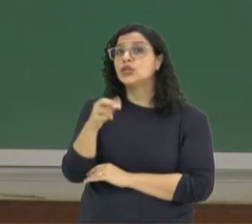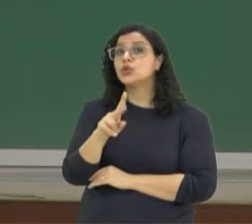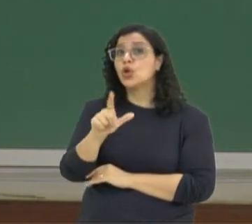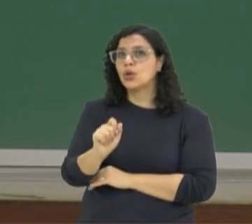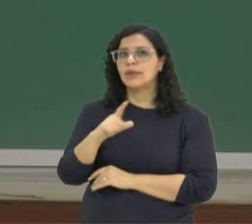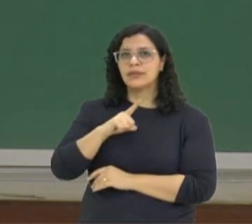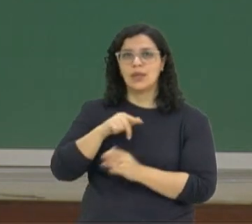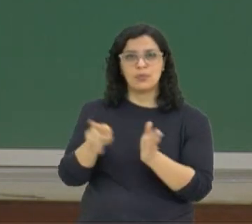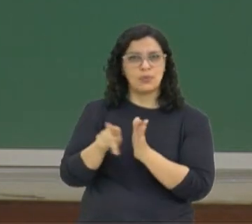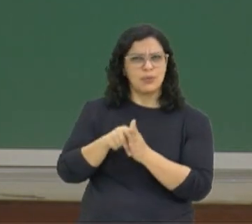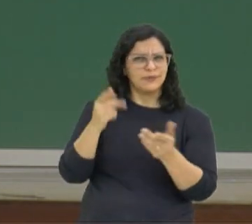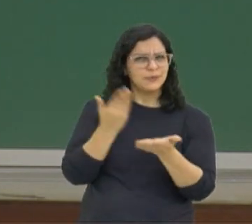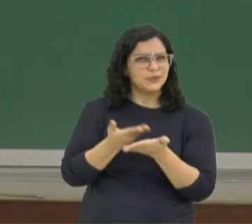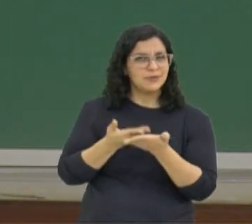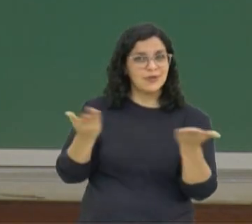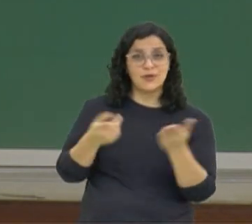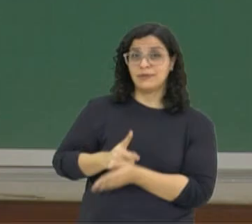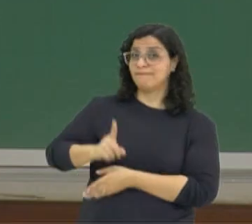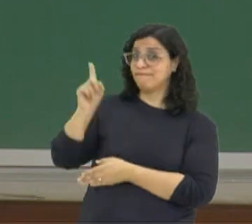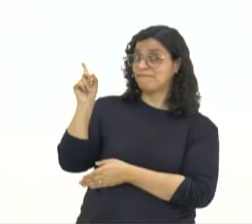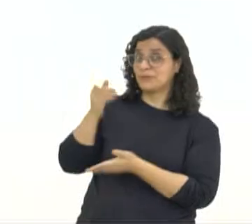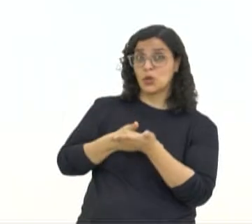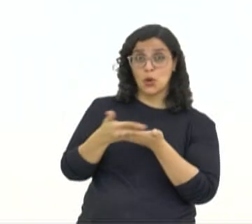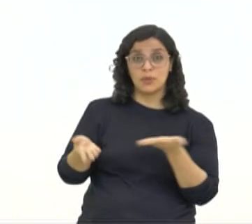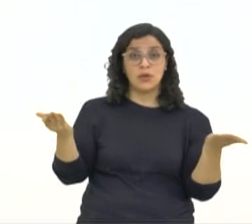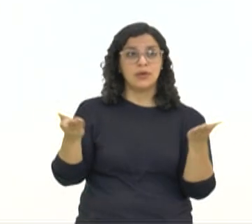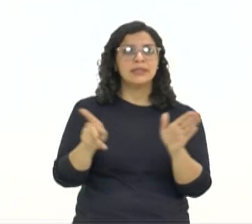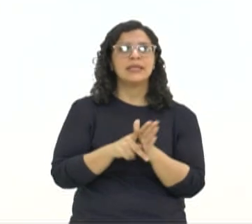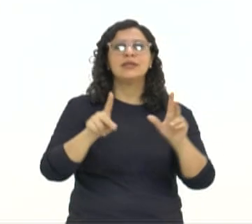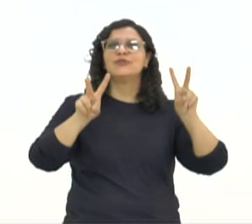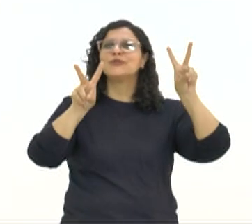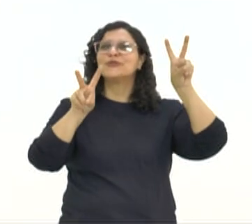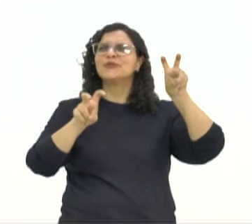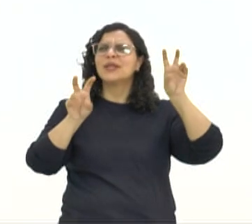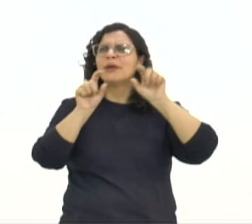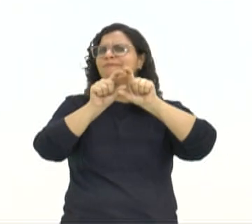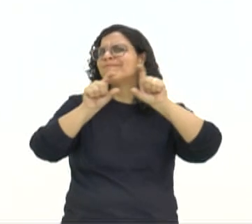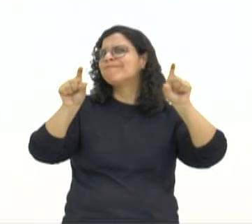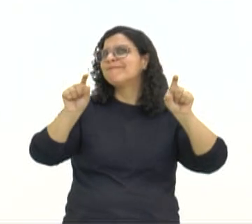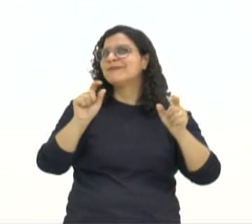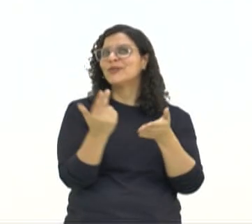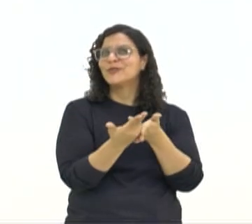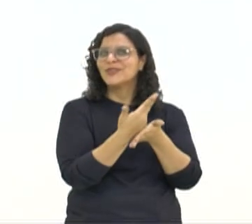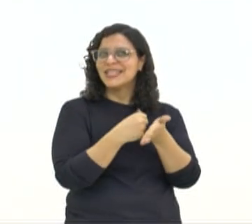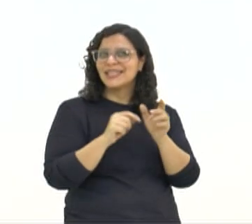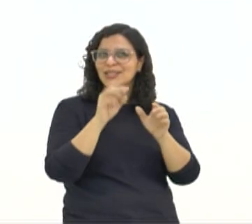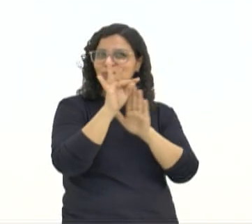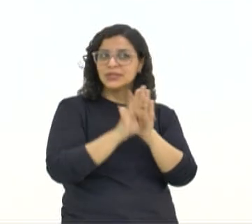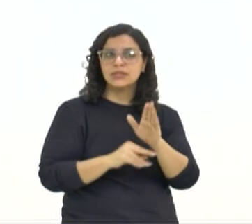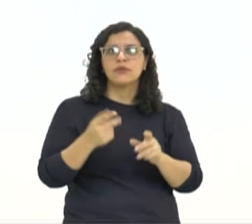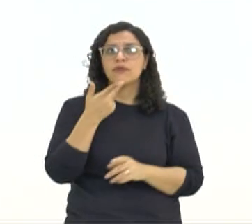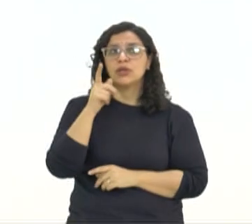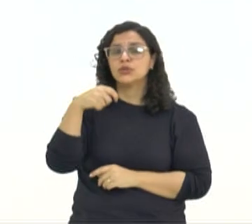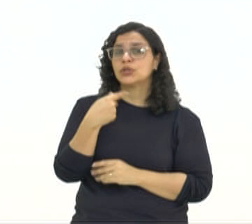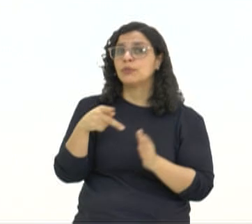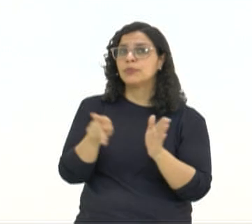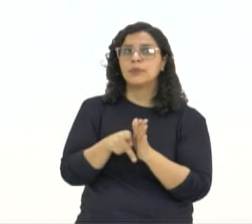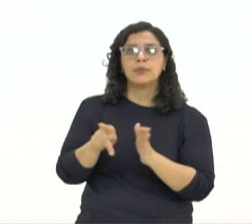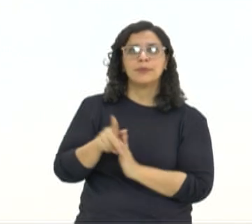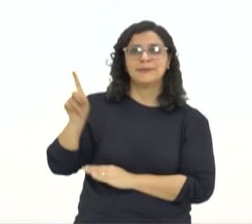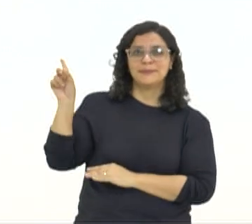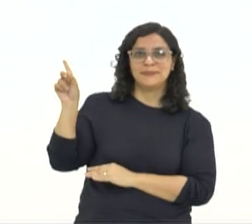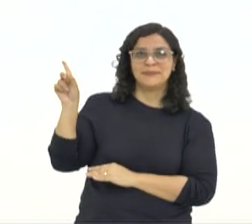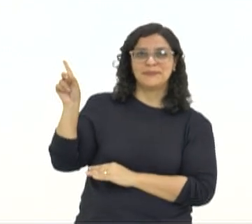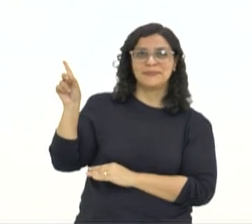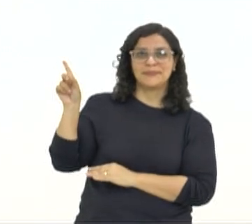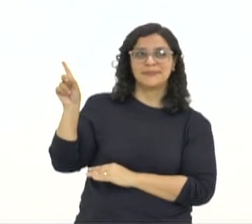Cortázar. A ver, então, para começar, um trechinho aí, uma charge, né? Sobre a